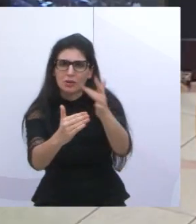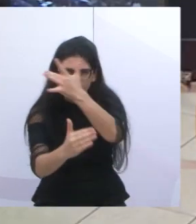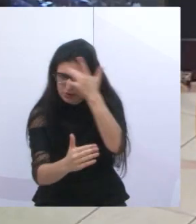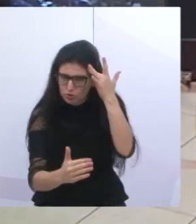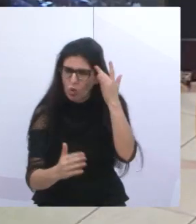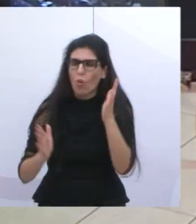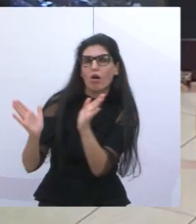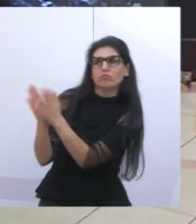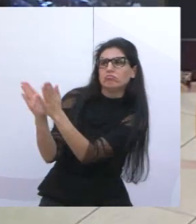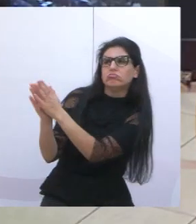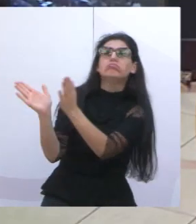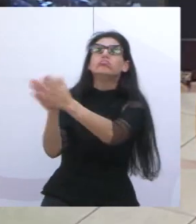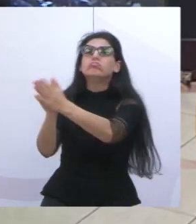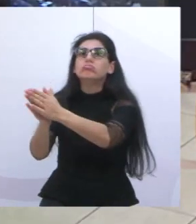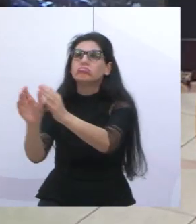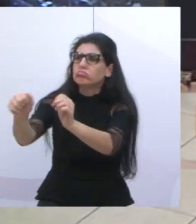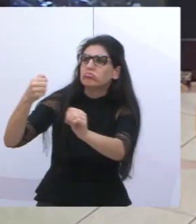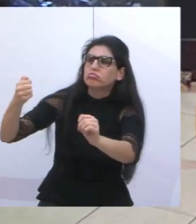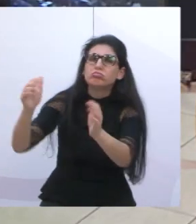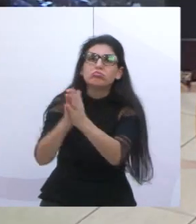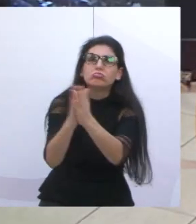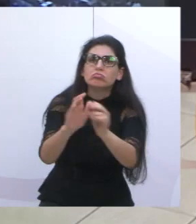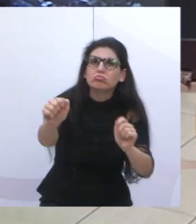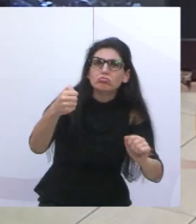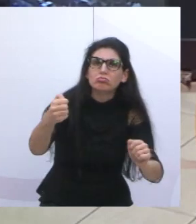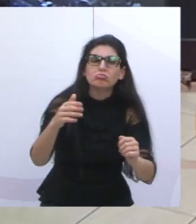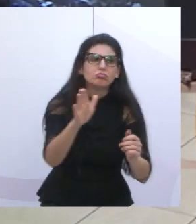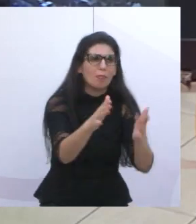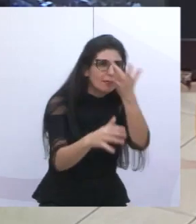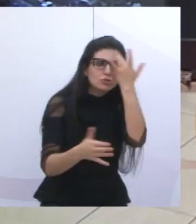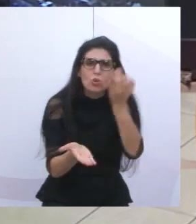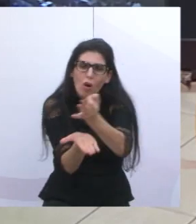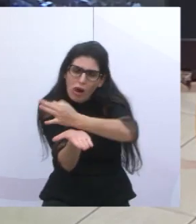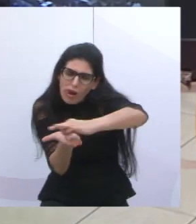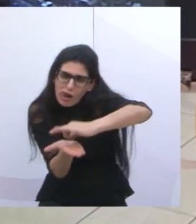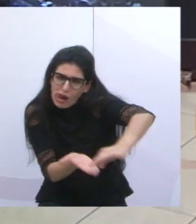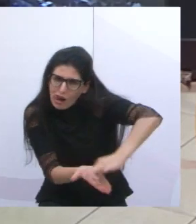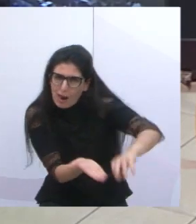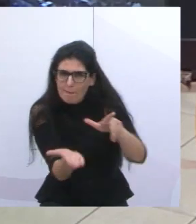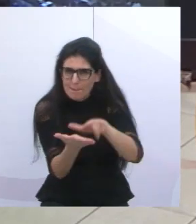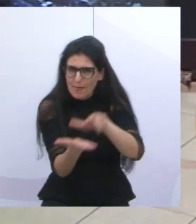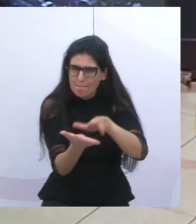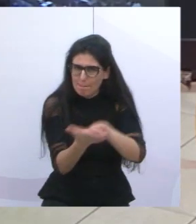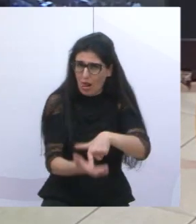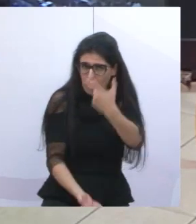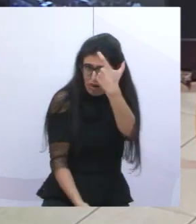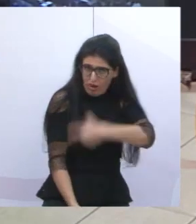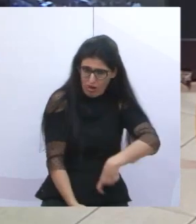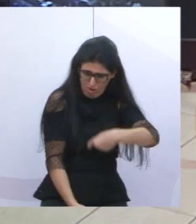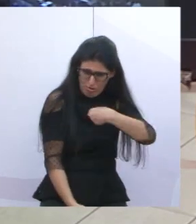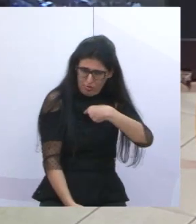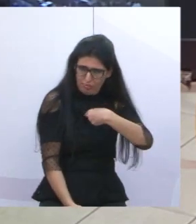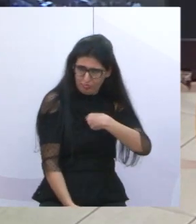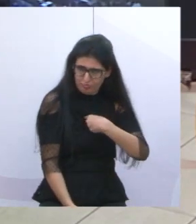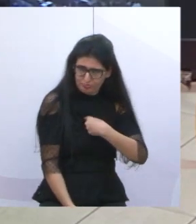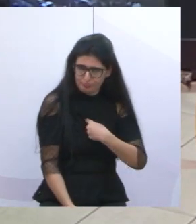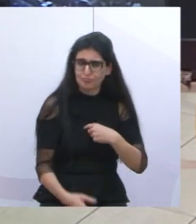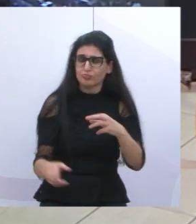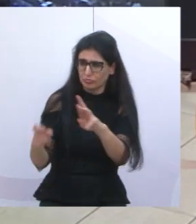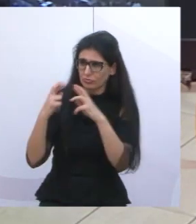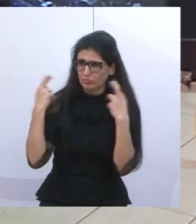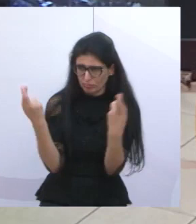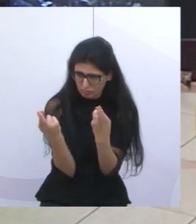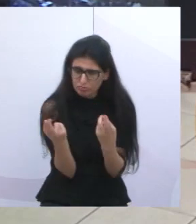batendo na palma na casa dos moradores, para os moradores assinar. Eu mesmo, eu estava na reuniões,